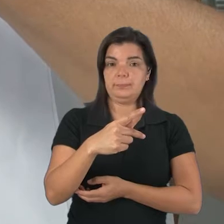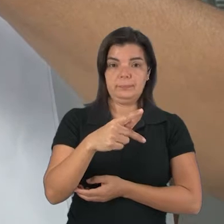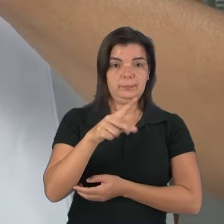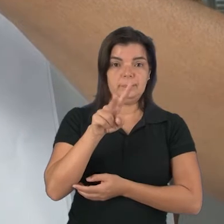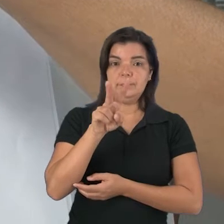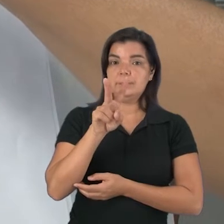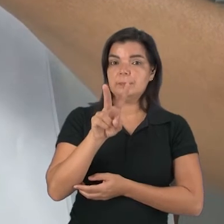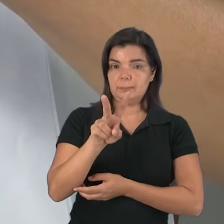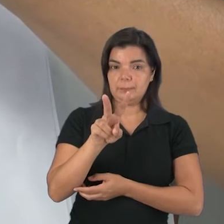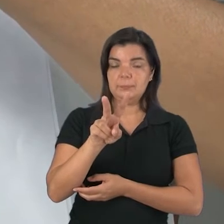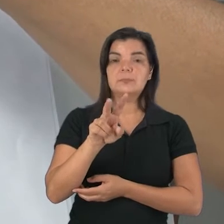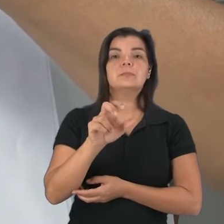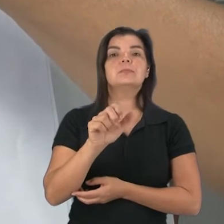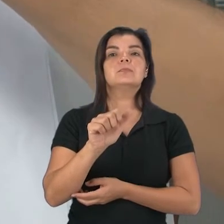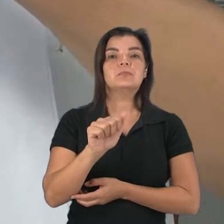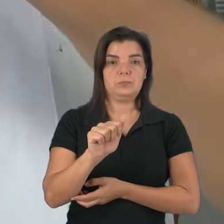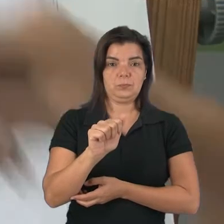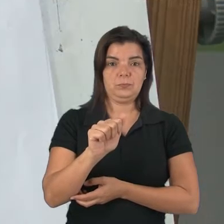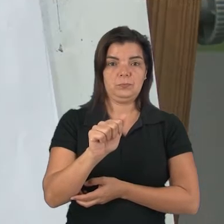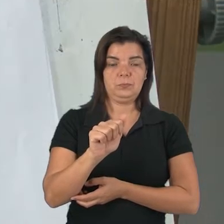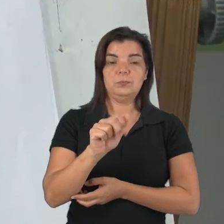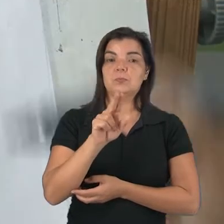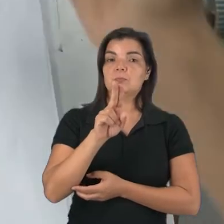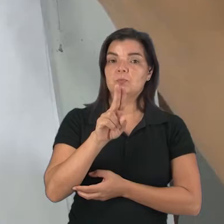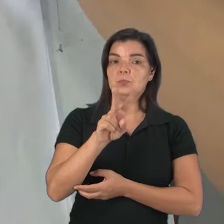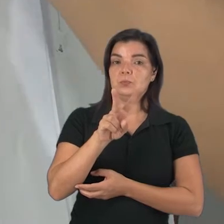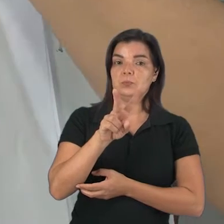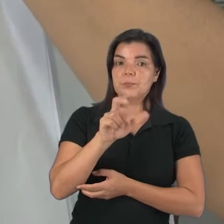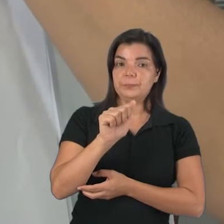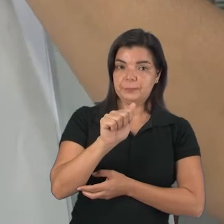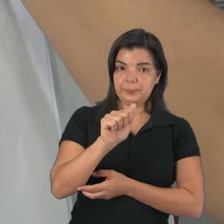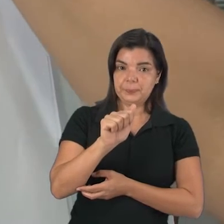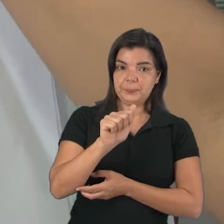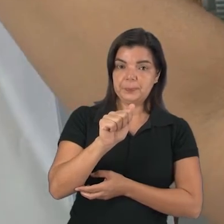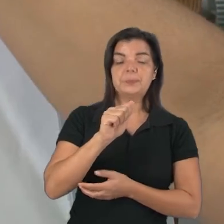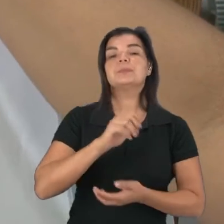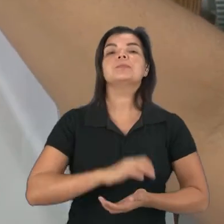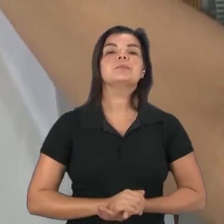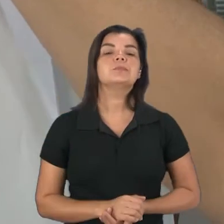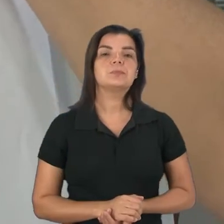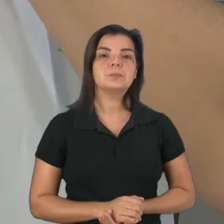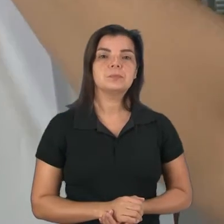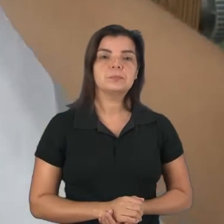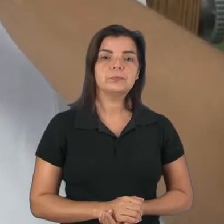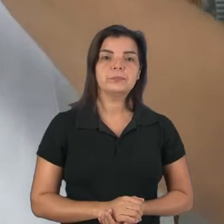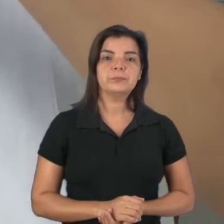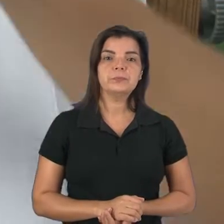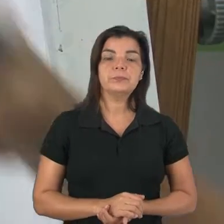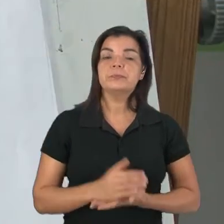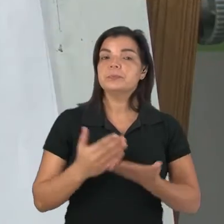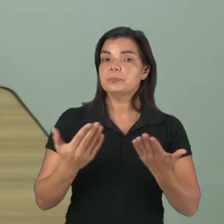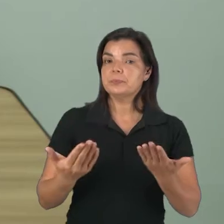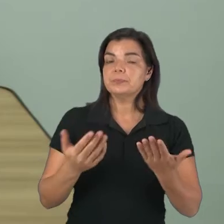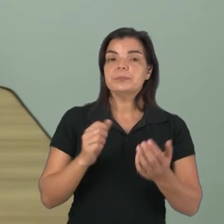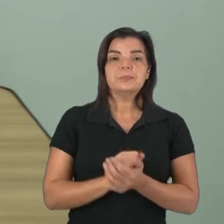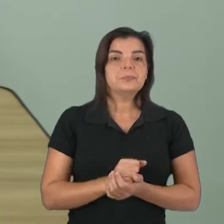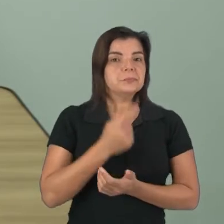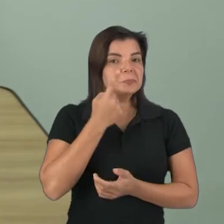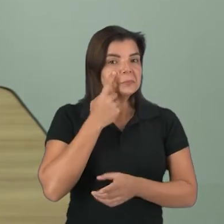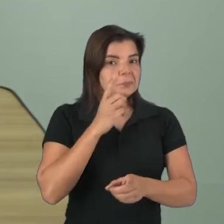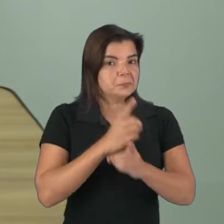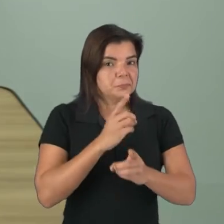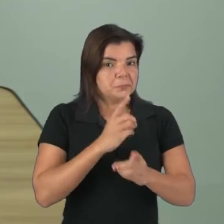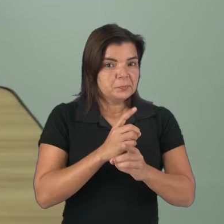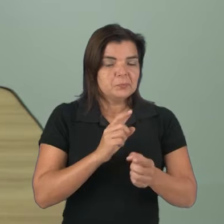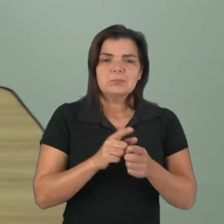é o ver e o ar uma muito bem criança e olha a palavra uva